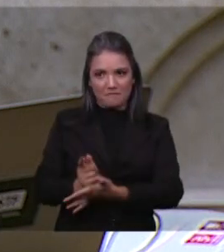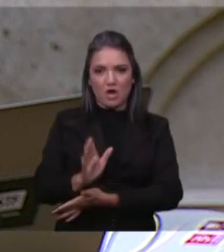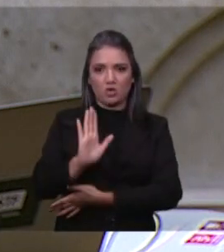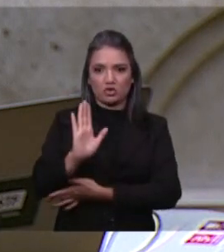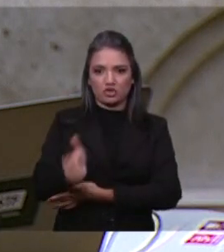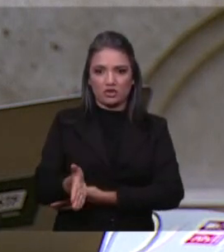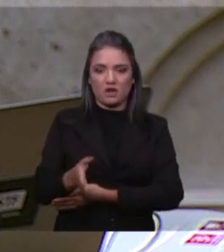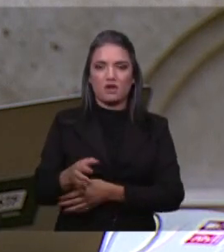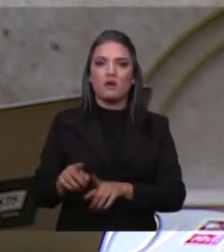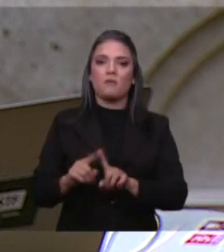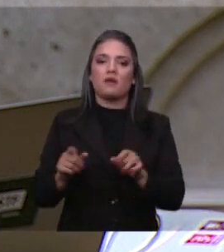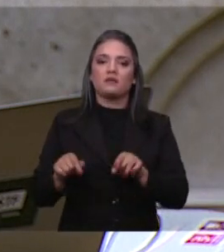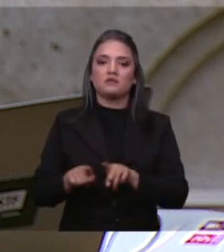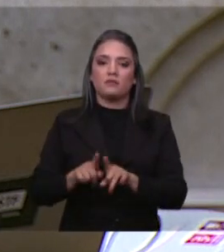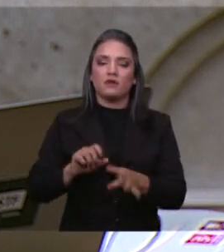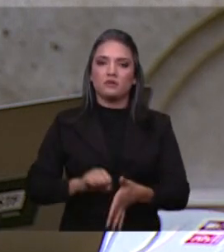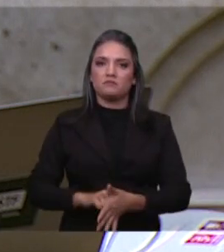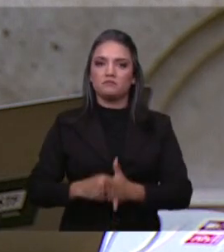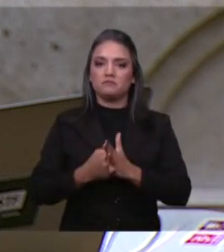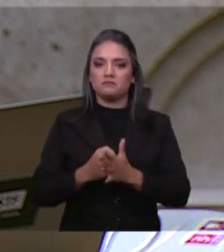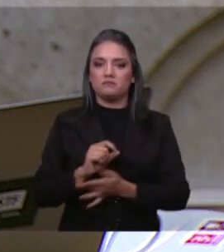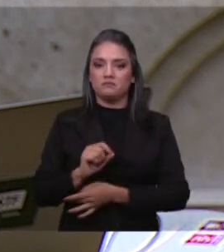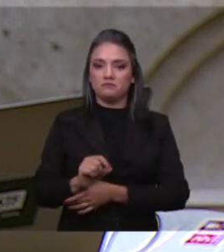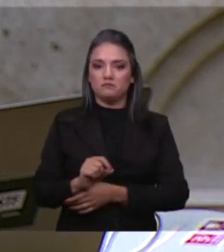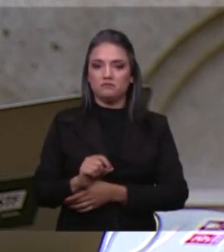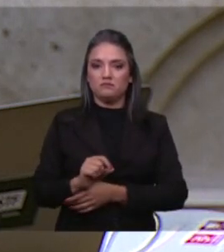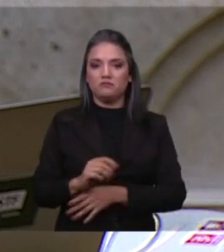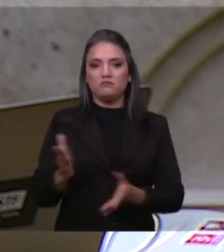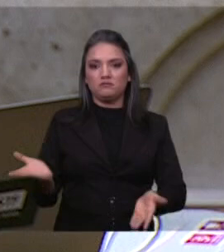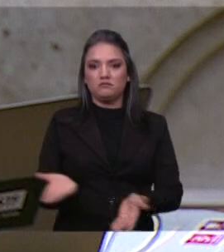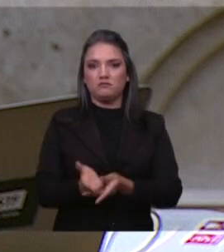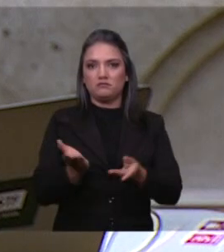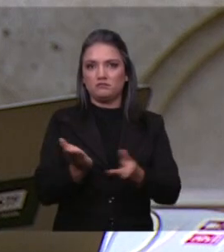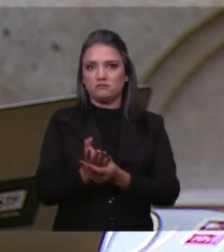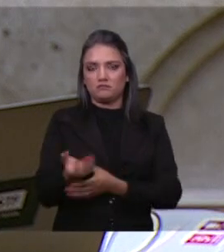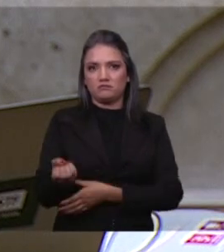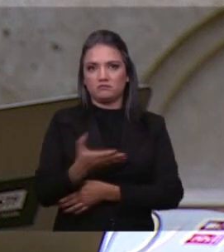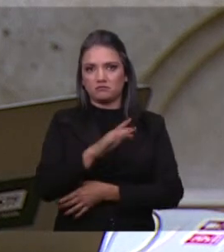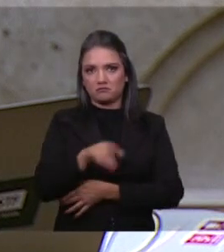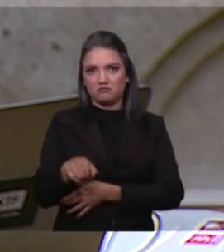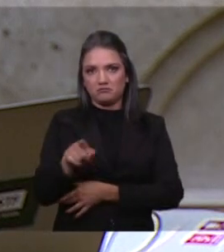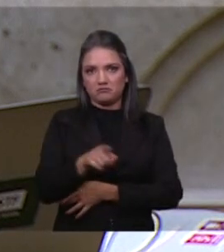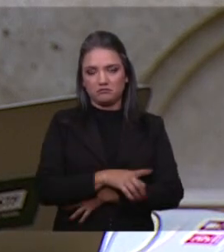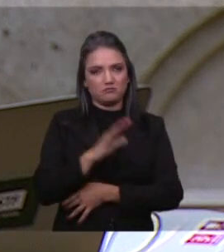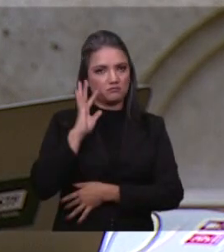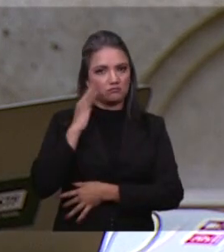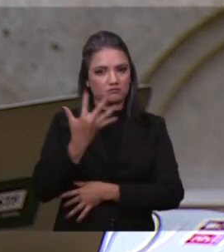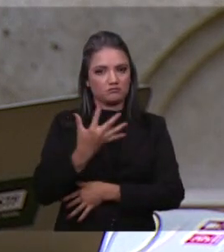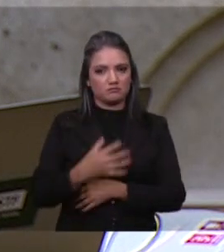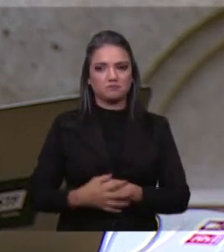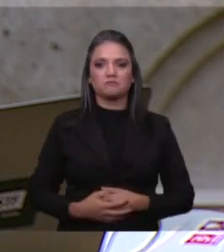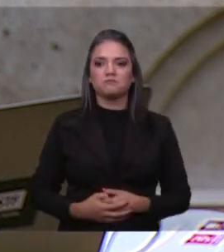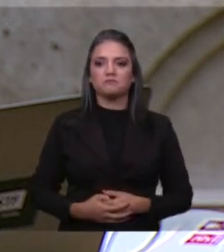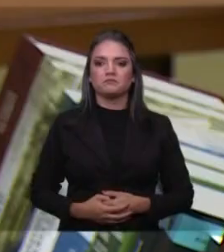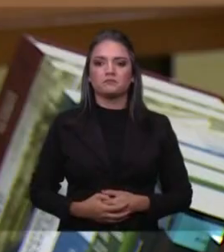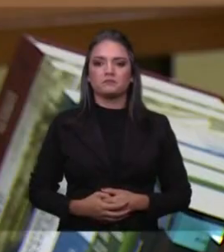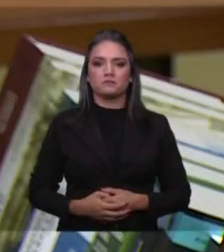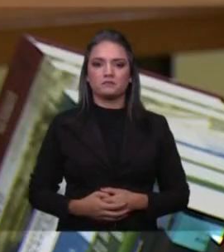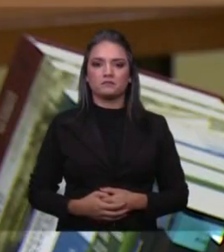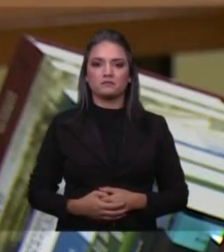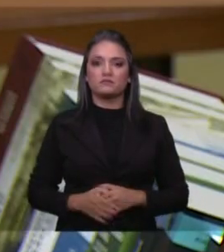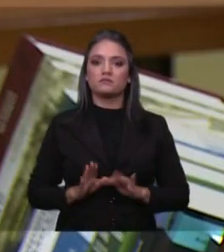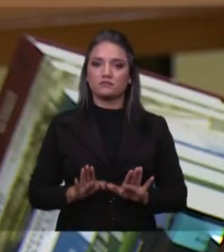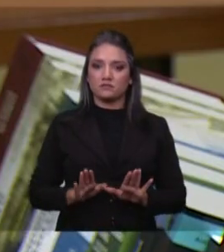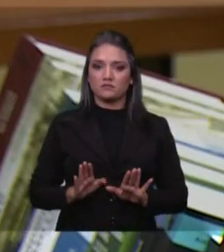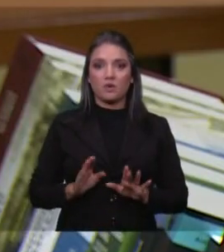bloquear a possibilidade do ajuizamento de ações rescisórias. Agora, ministro, nós julgamos